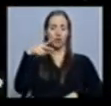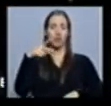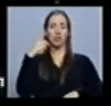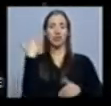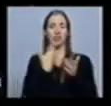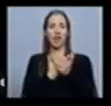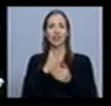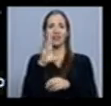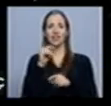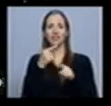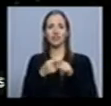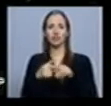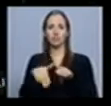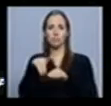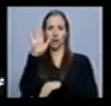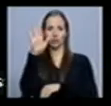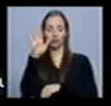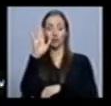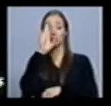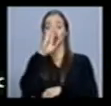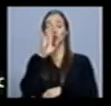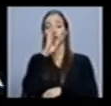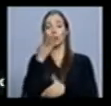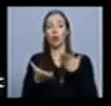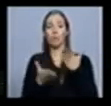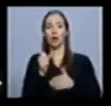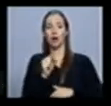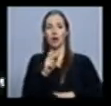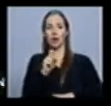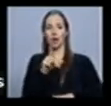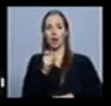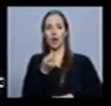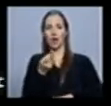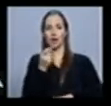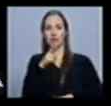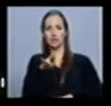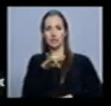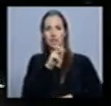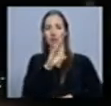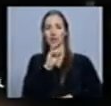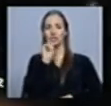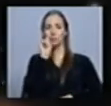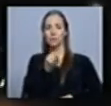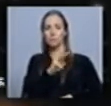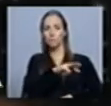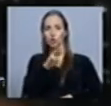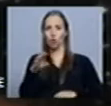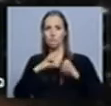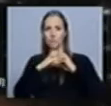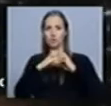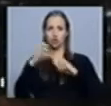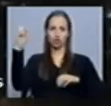que para galáxias com um conteúdo de massas de cerca de 10 mil milhões de massas solares. Ou seja,